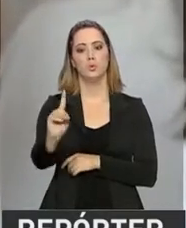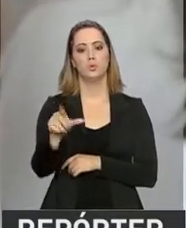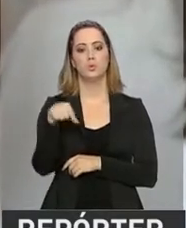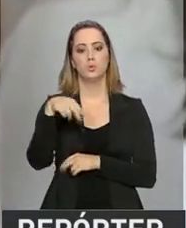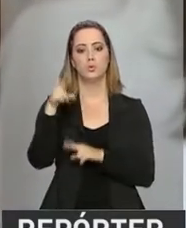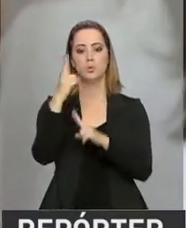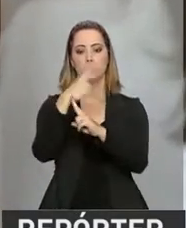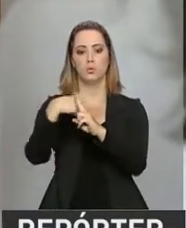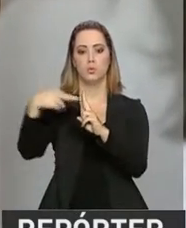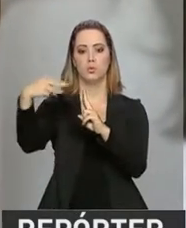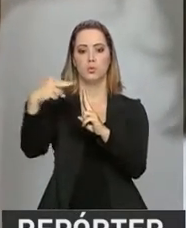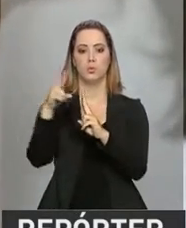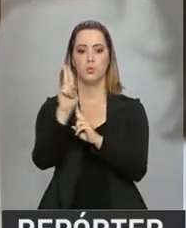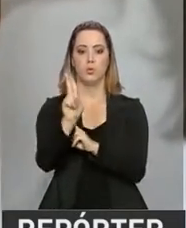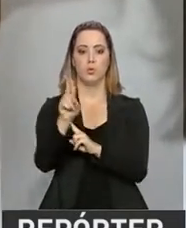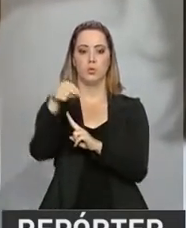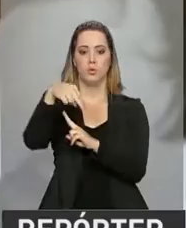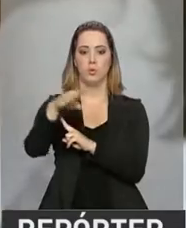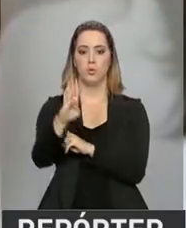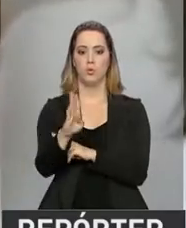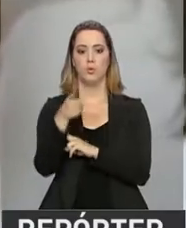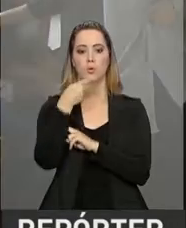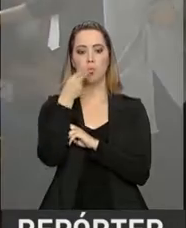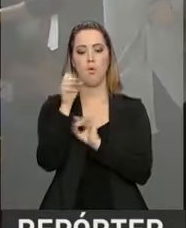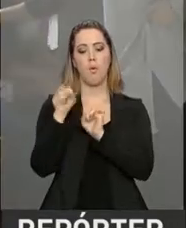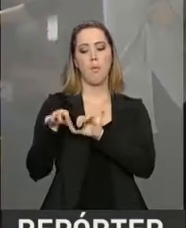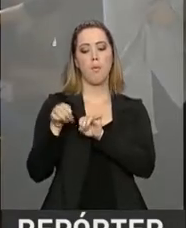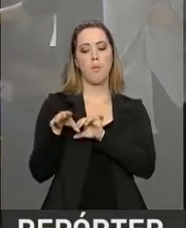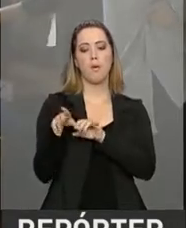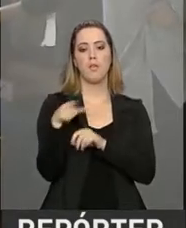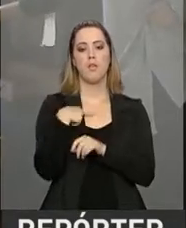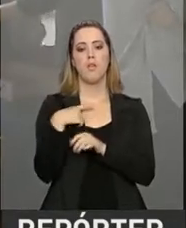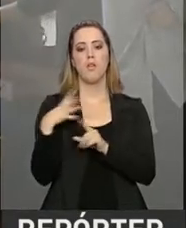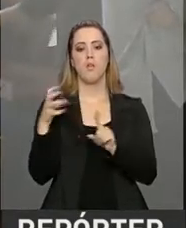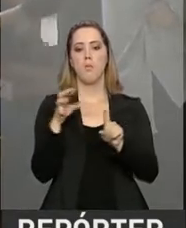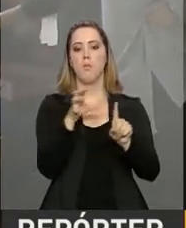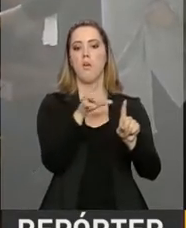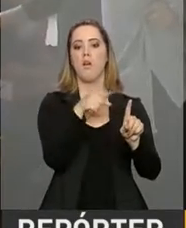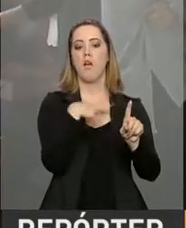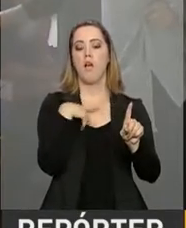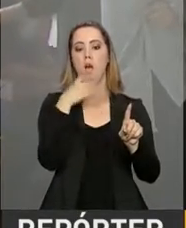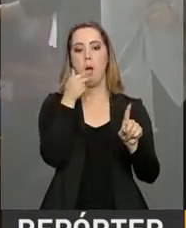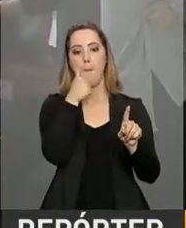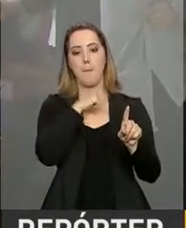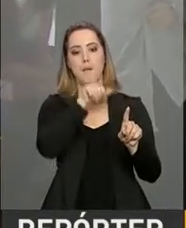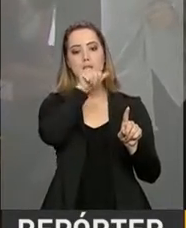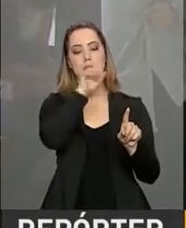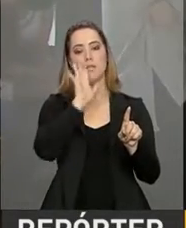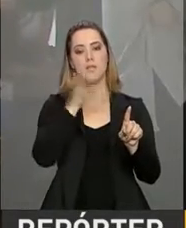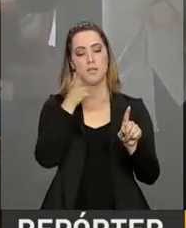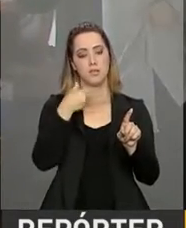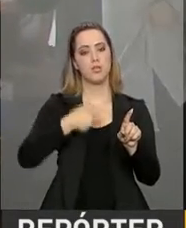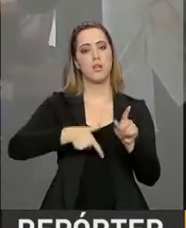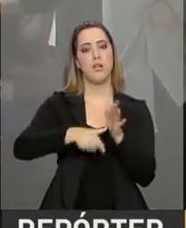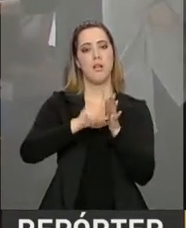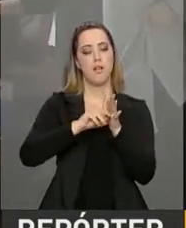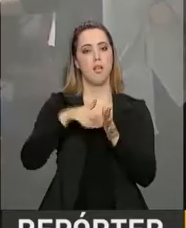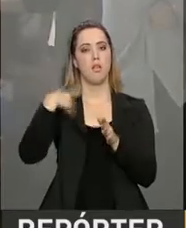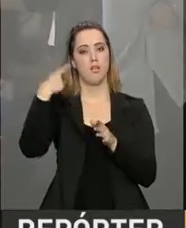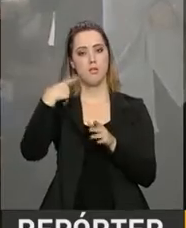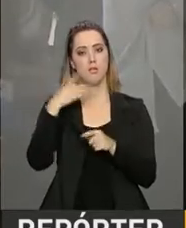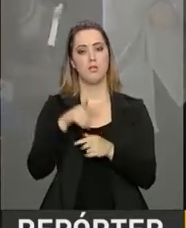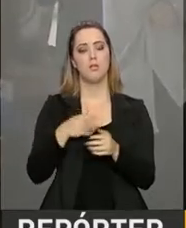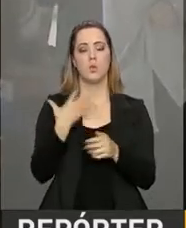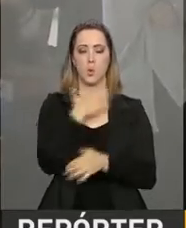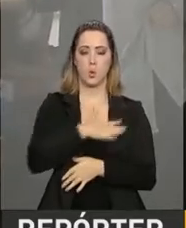conta que escolheu o curso influenciado pela mãe que minha mãe fez direito e também eu gosto muito dessa área de